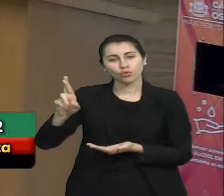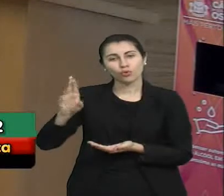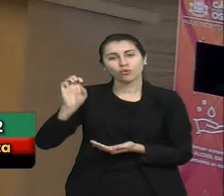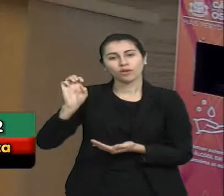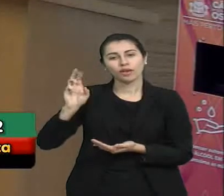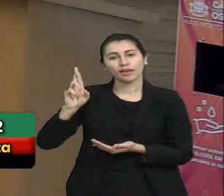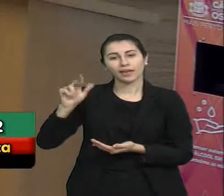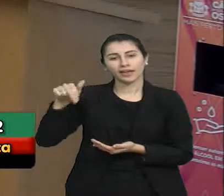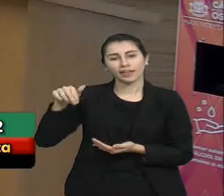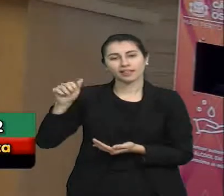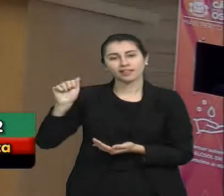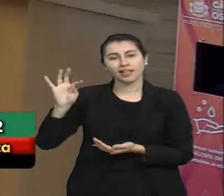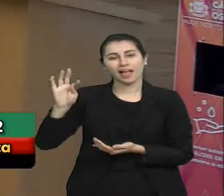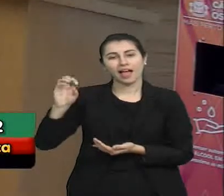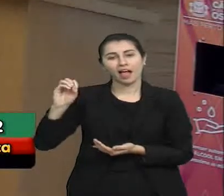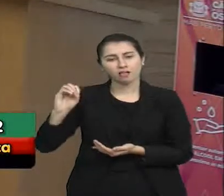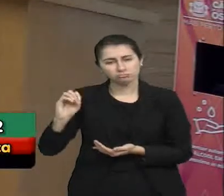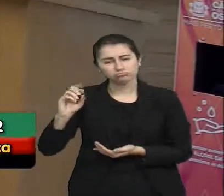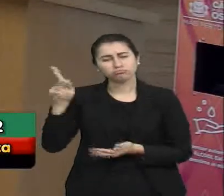Religare.